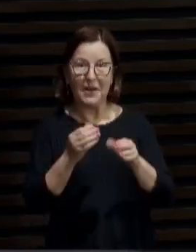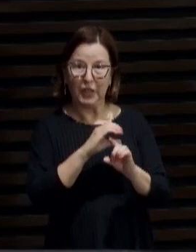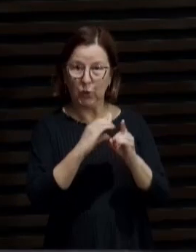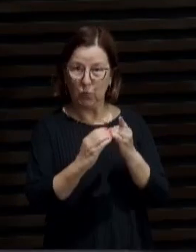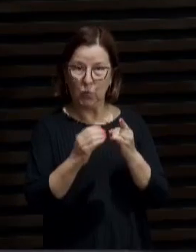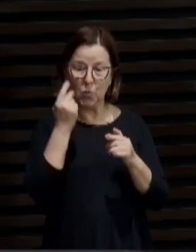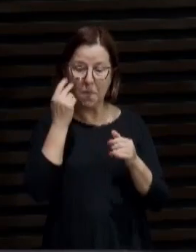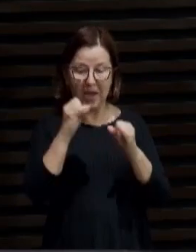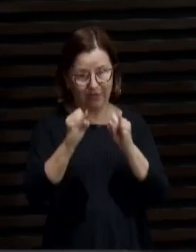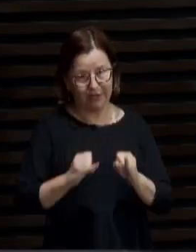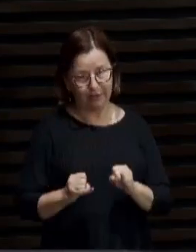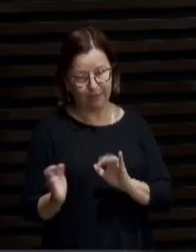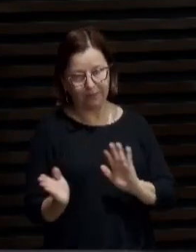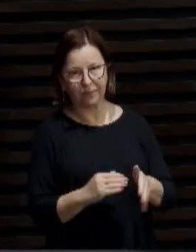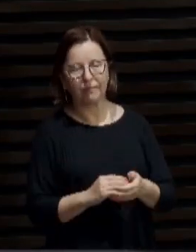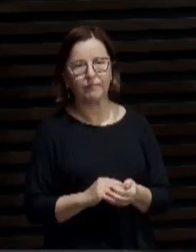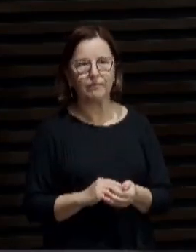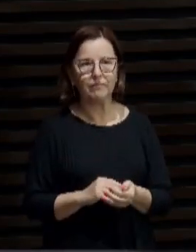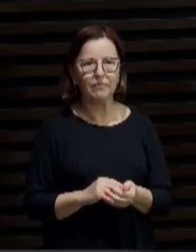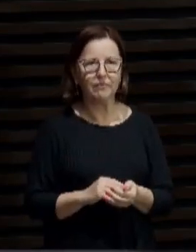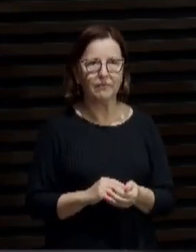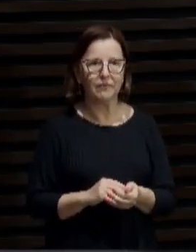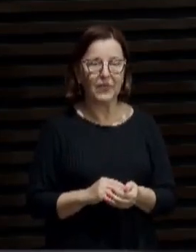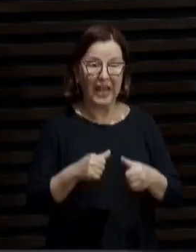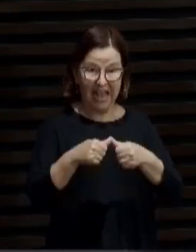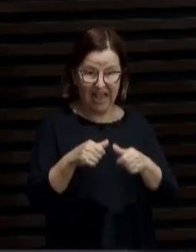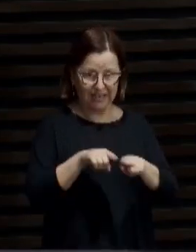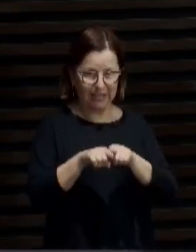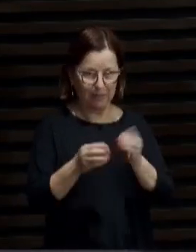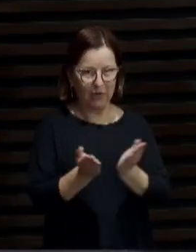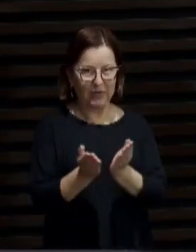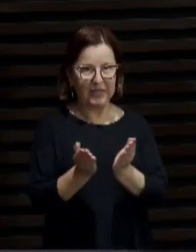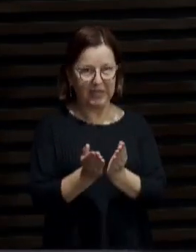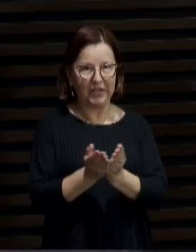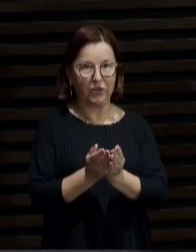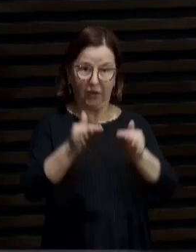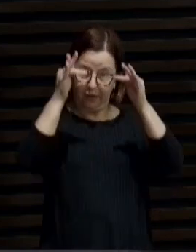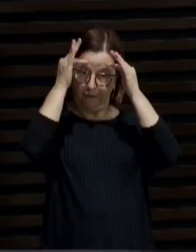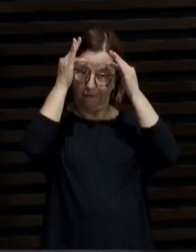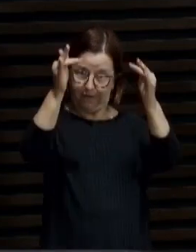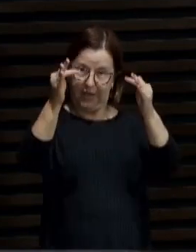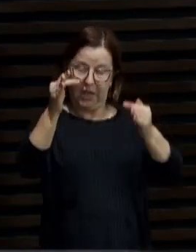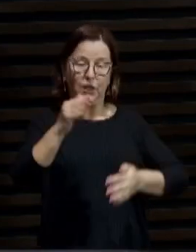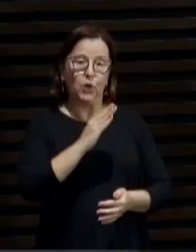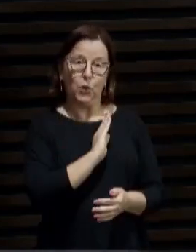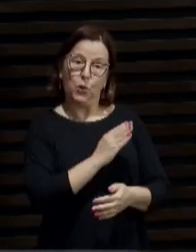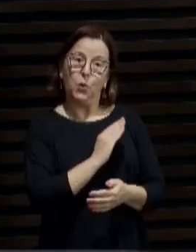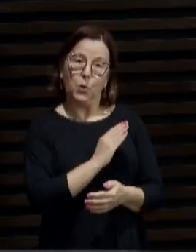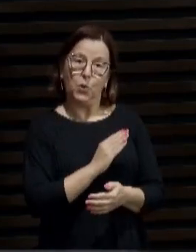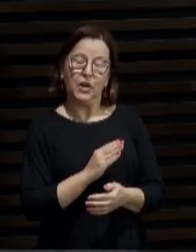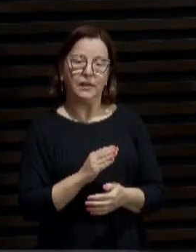sua fidelidade e ao seu coração, esses irmãos são elogiados pelo Senhor. Eles se mantiveram